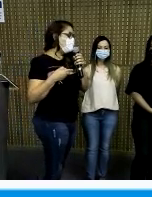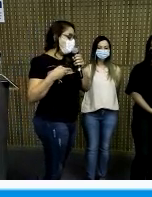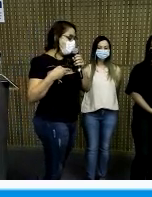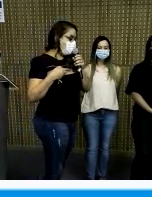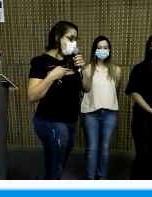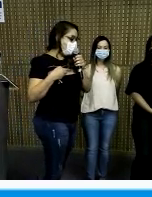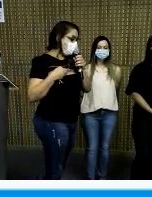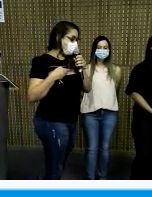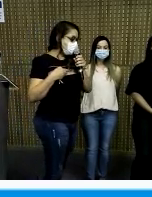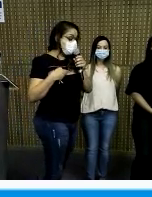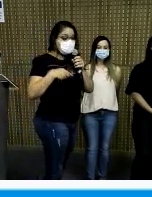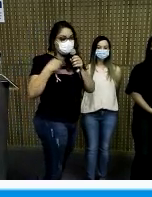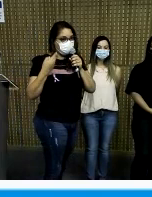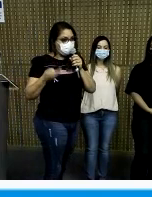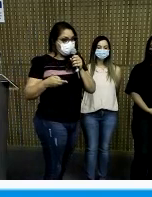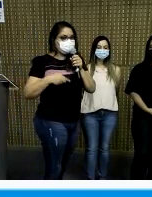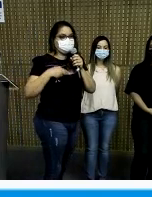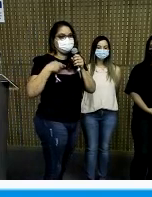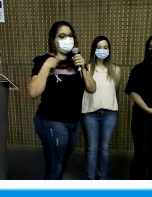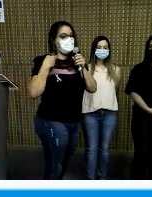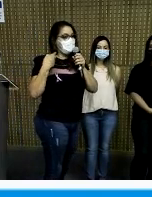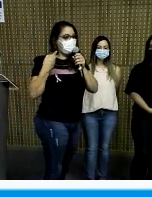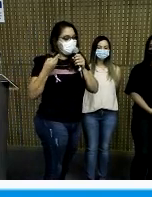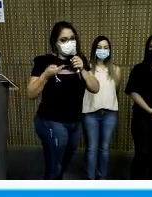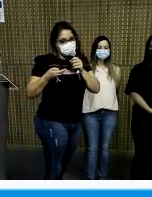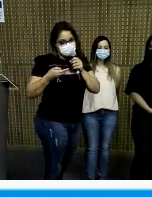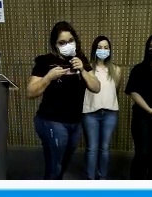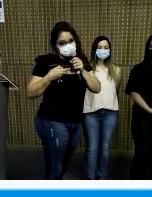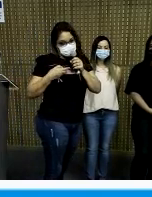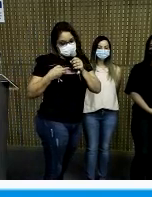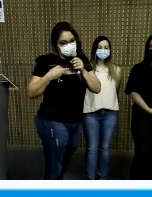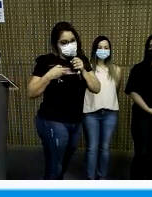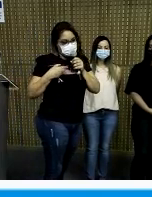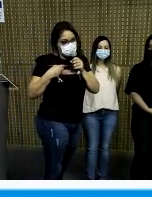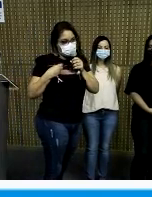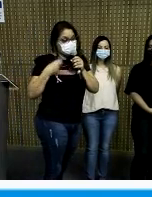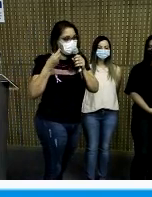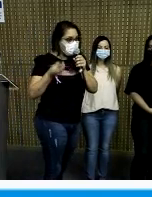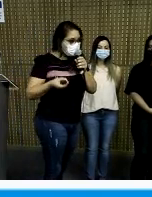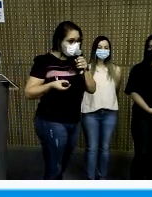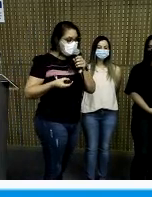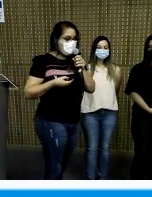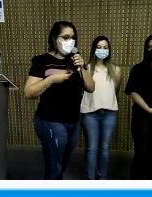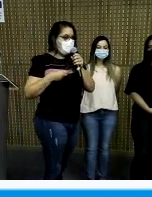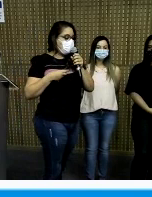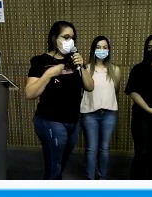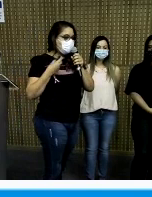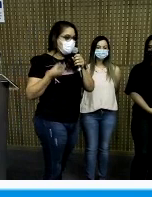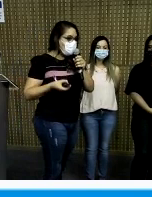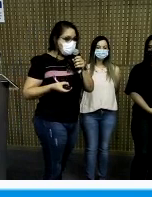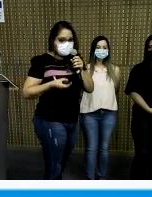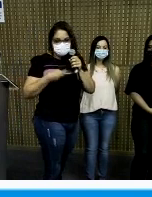de não só do fluxo, mas a questão de fazer uma escala para